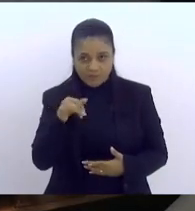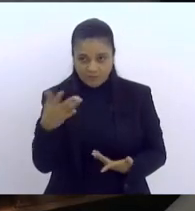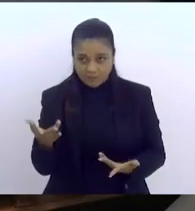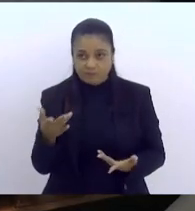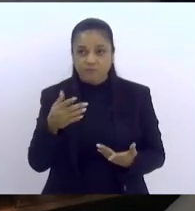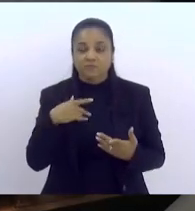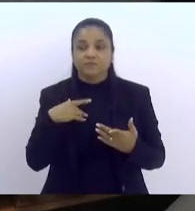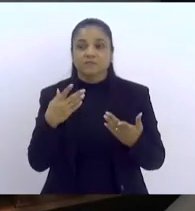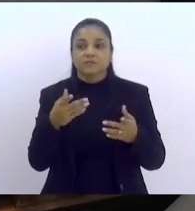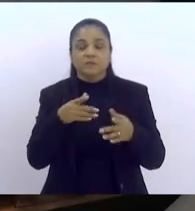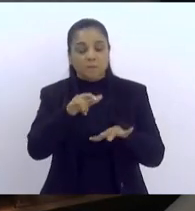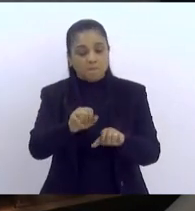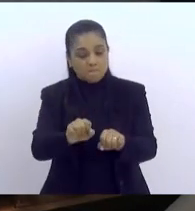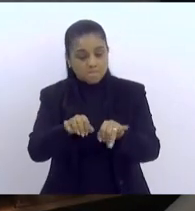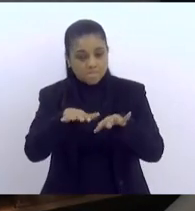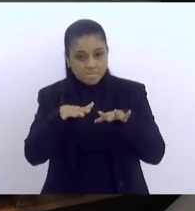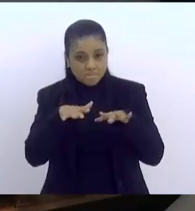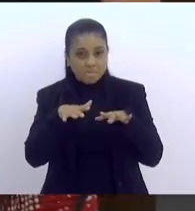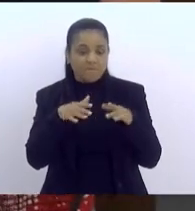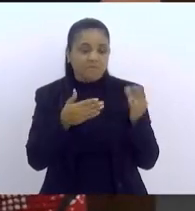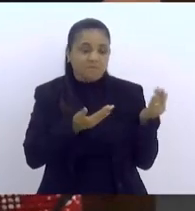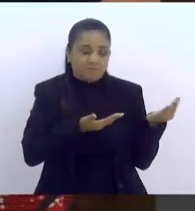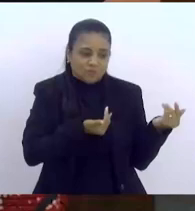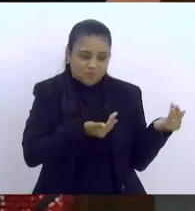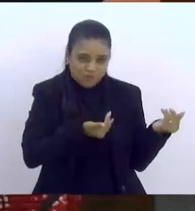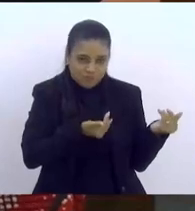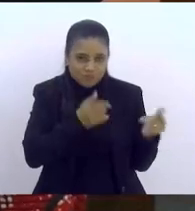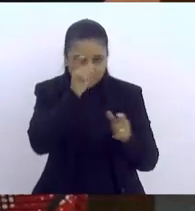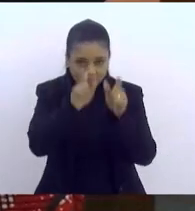parlamentos juvenis do ano passado e tem parlamento